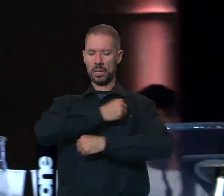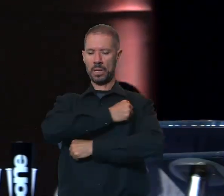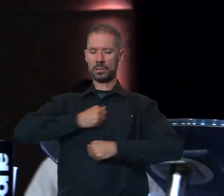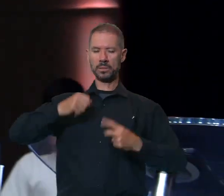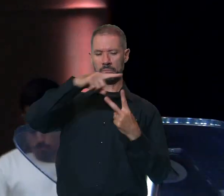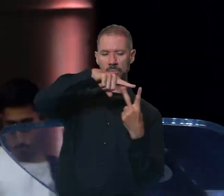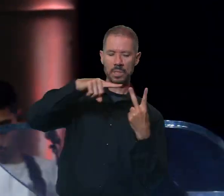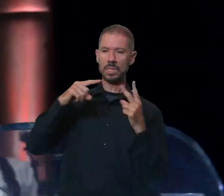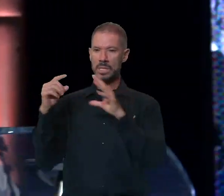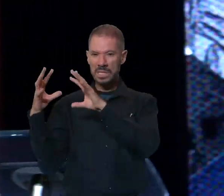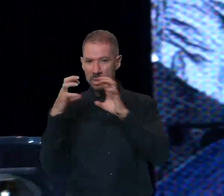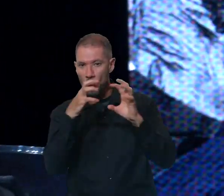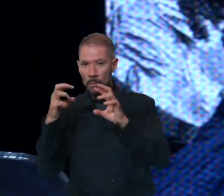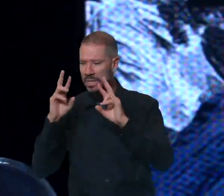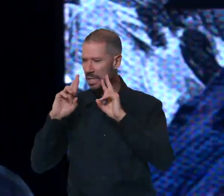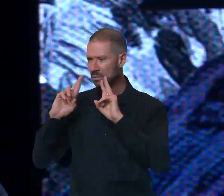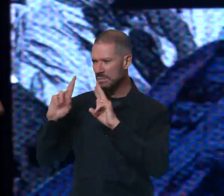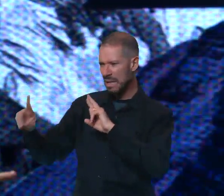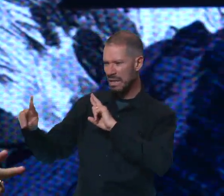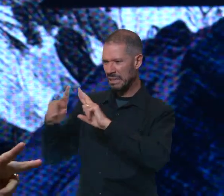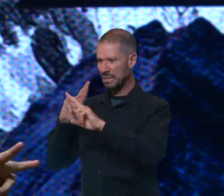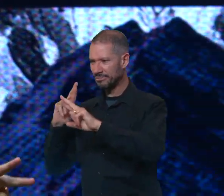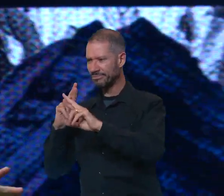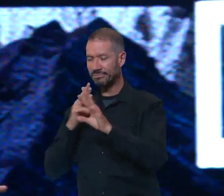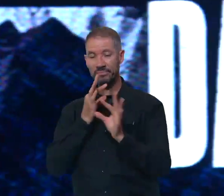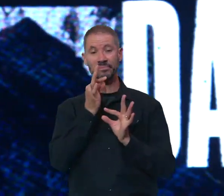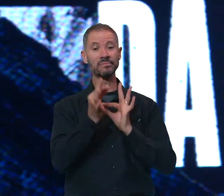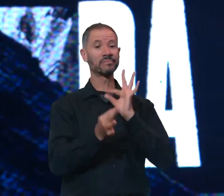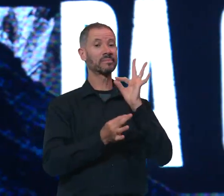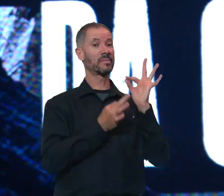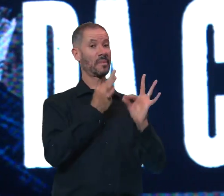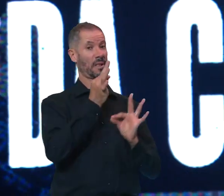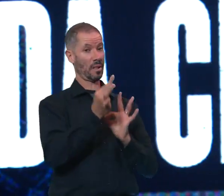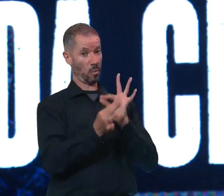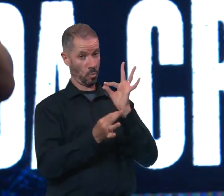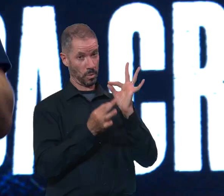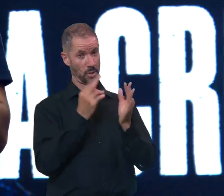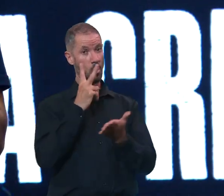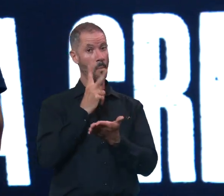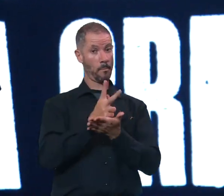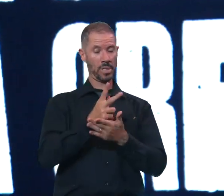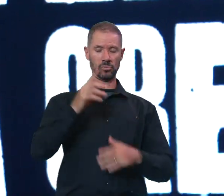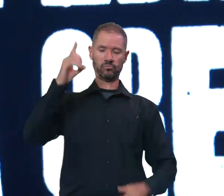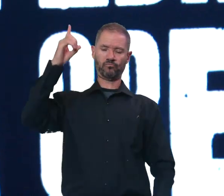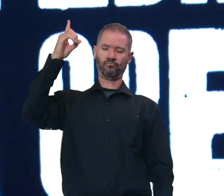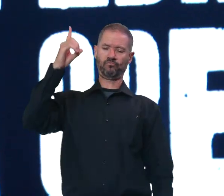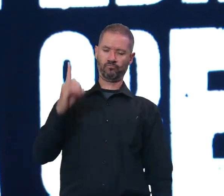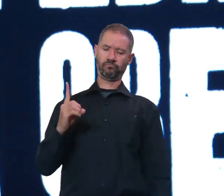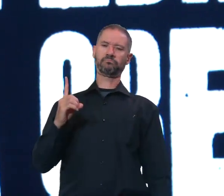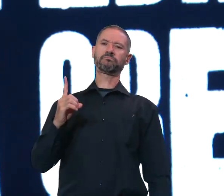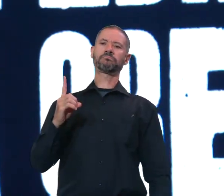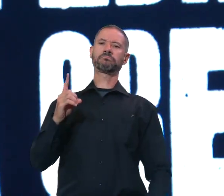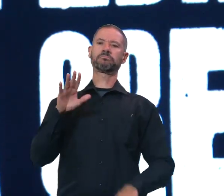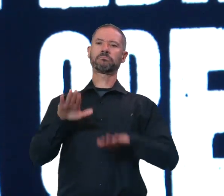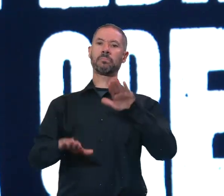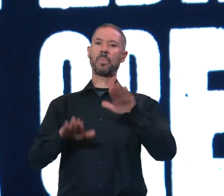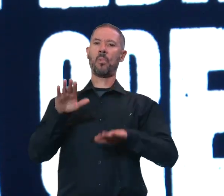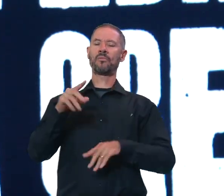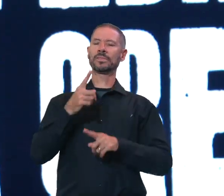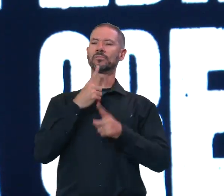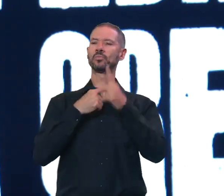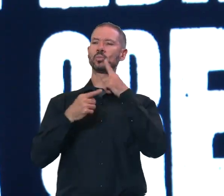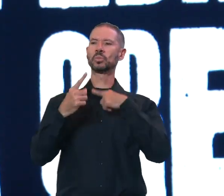não brigam, eles não questionam, eles não argumentam, mesmo tendo todo o direito, e talvez até a